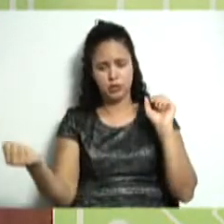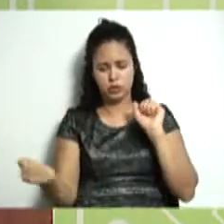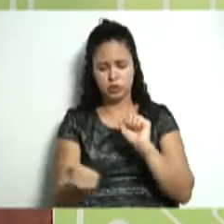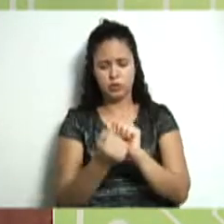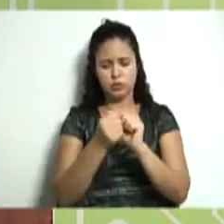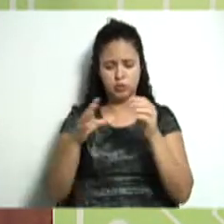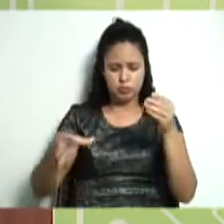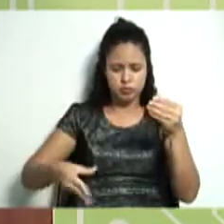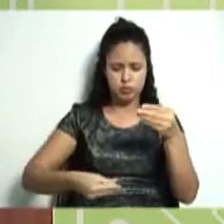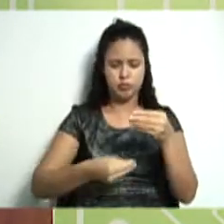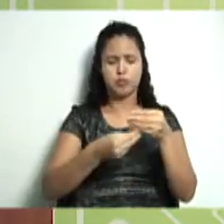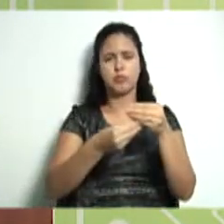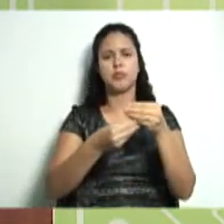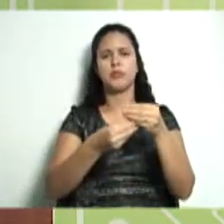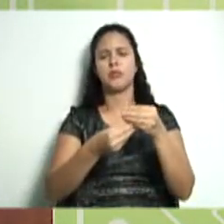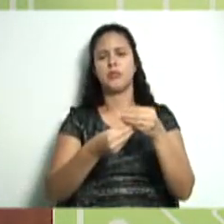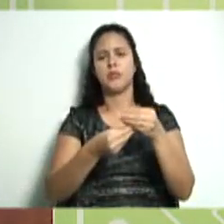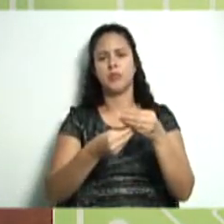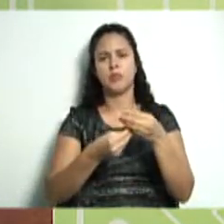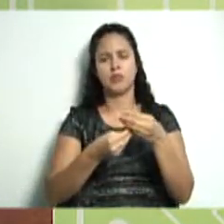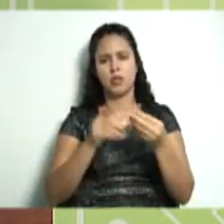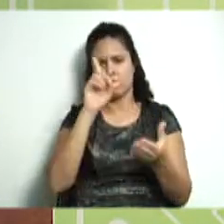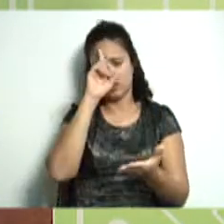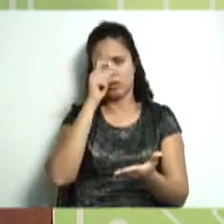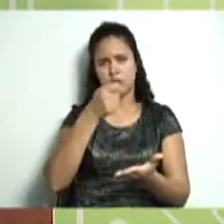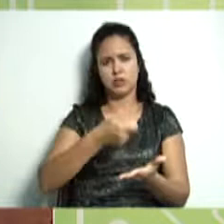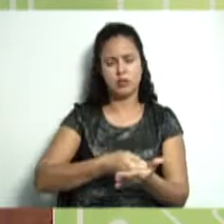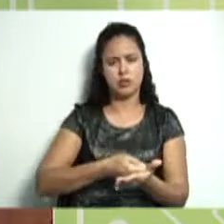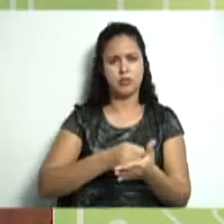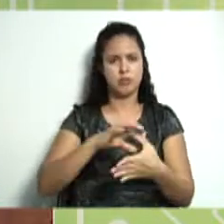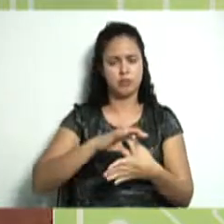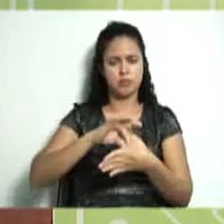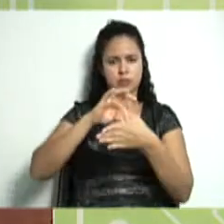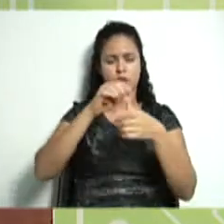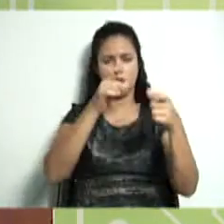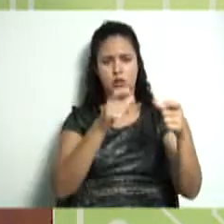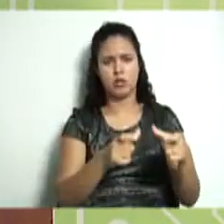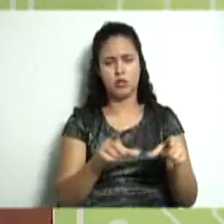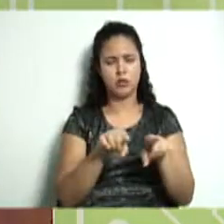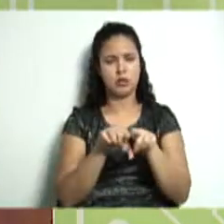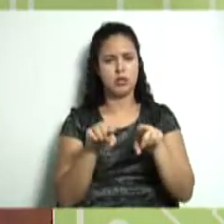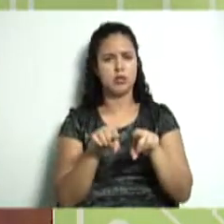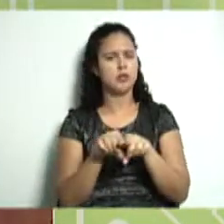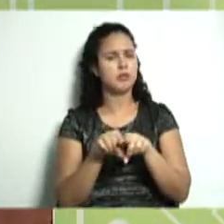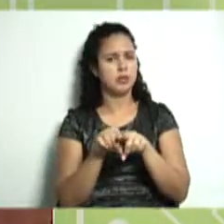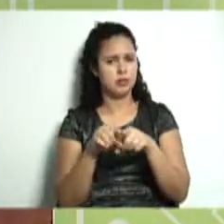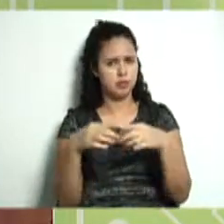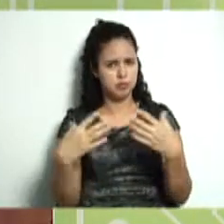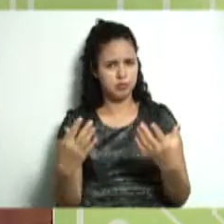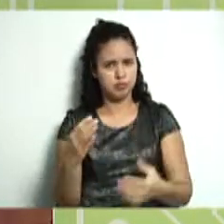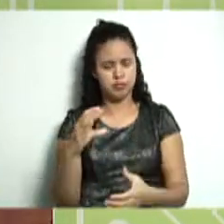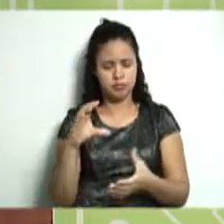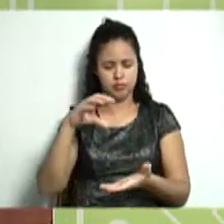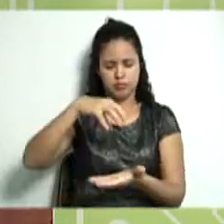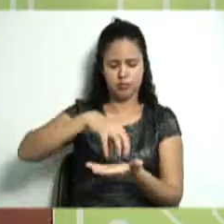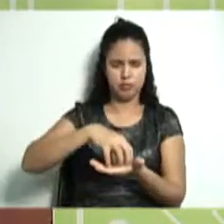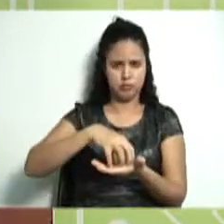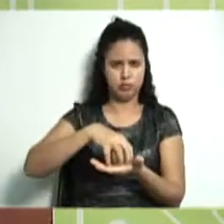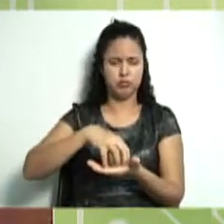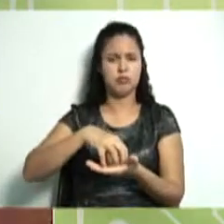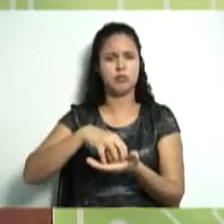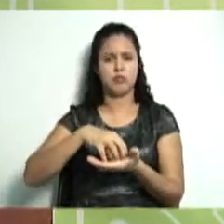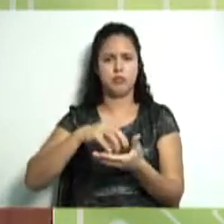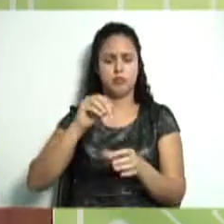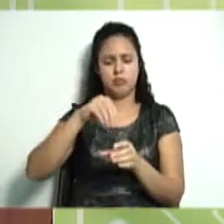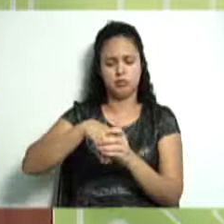juntar, relacionar as decisões entre a liderança local e uma espécie de cúpula superior